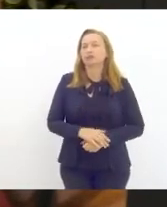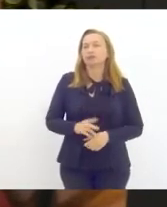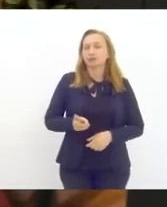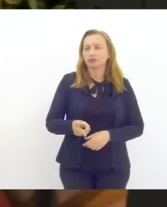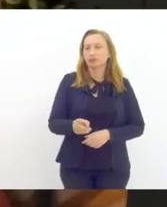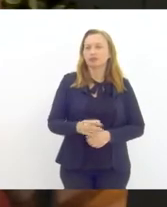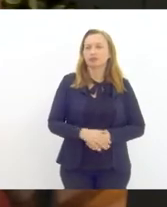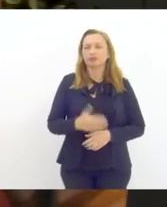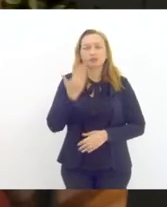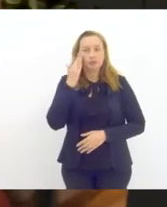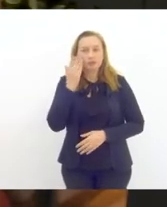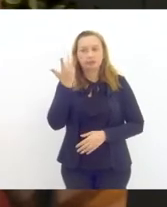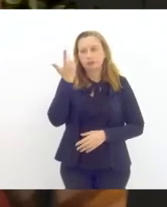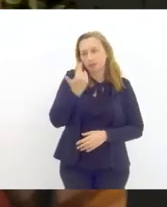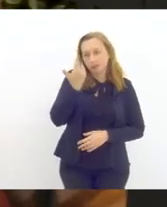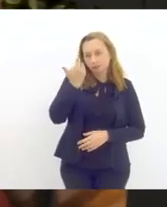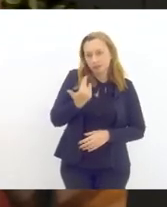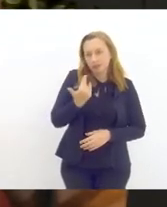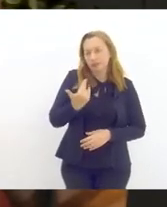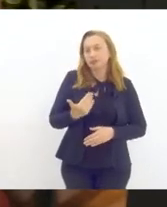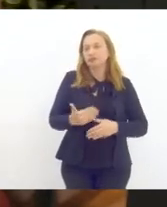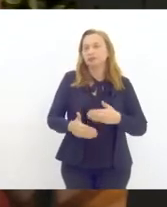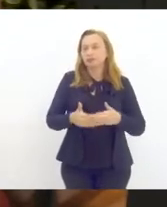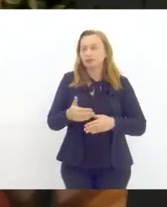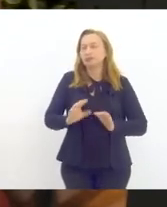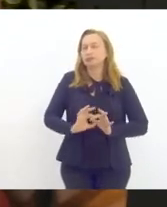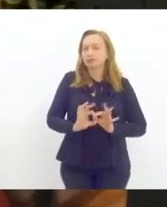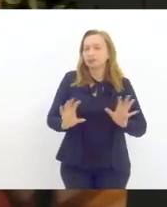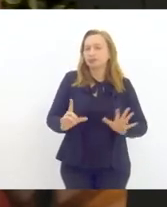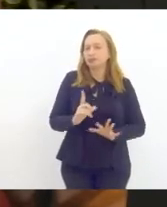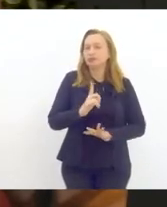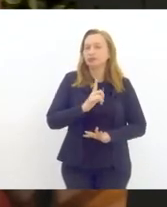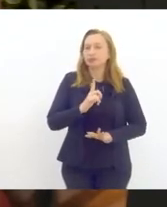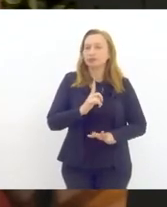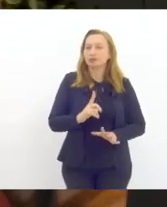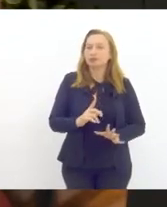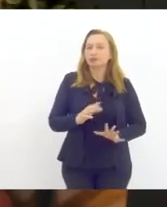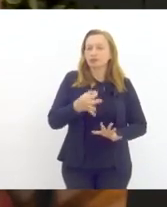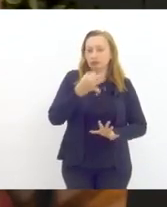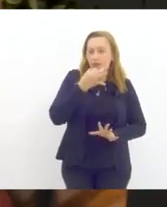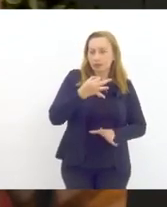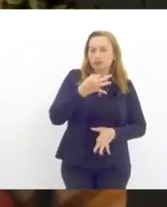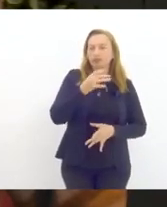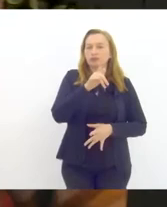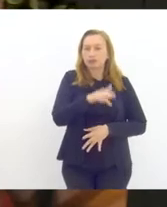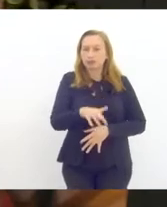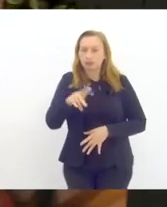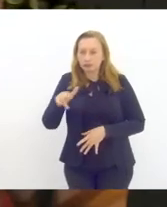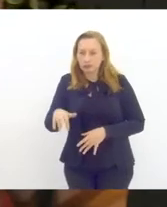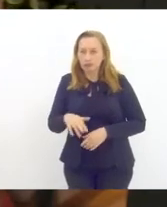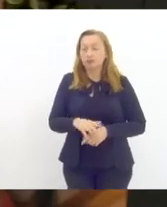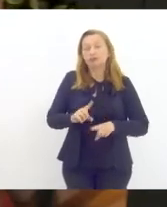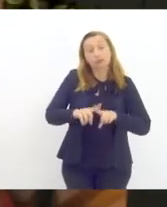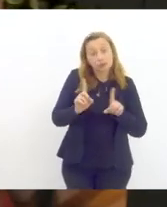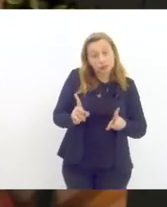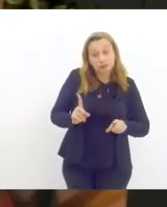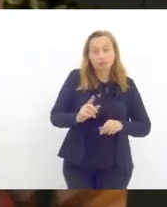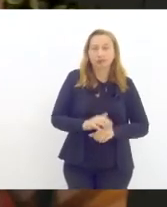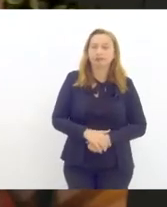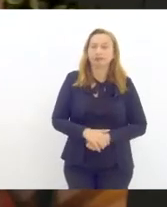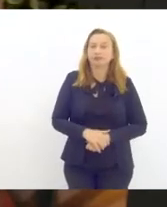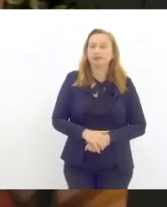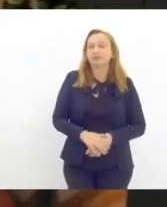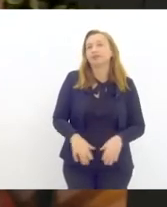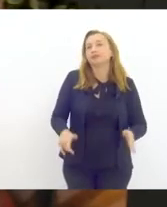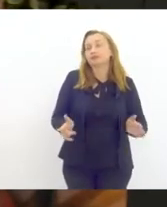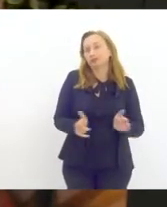Entendo que é natural que, né, no processo democrático existam posições diferentes, mas faz